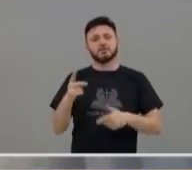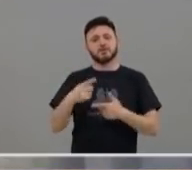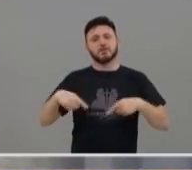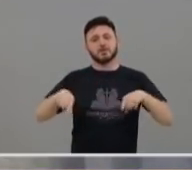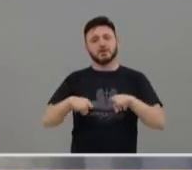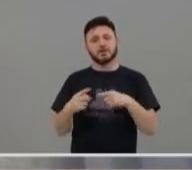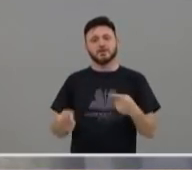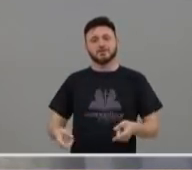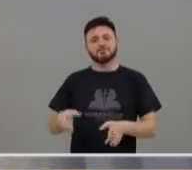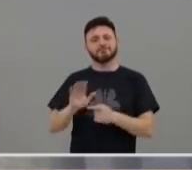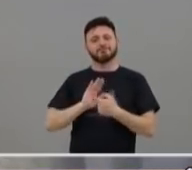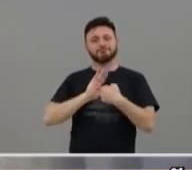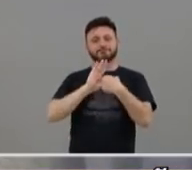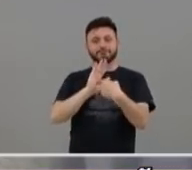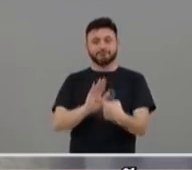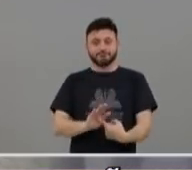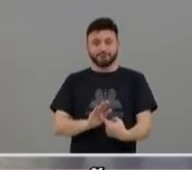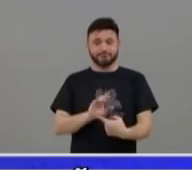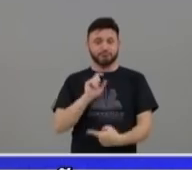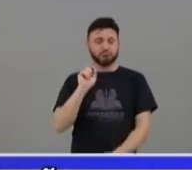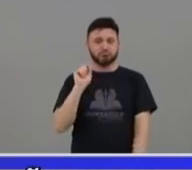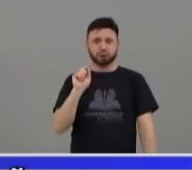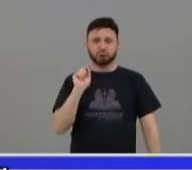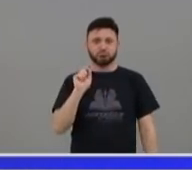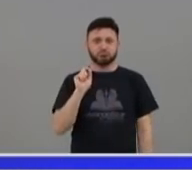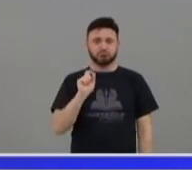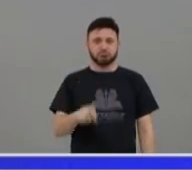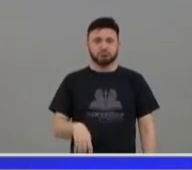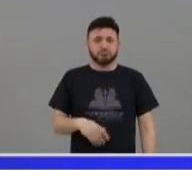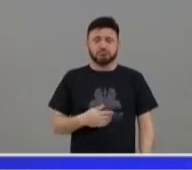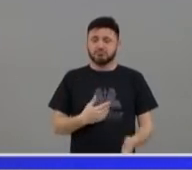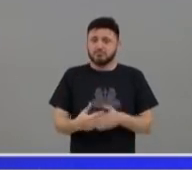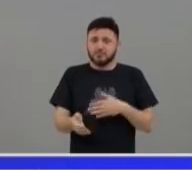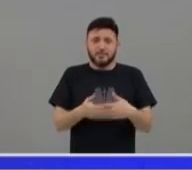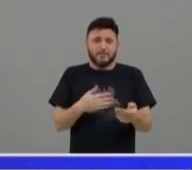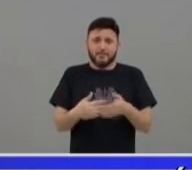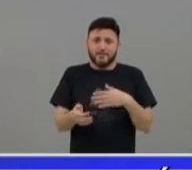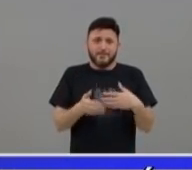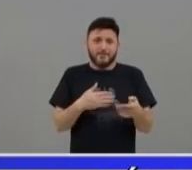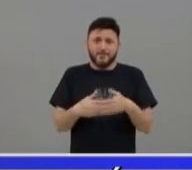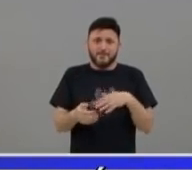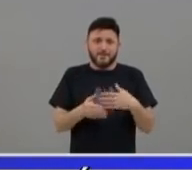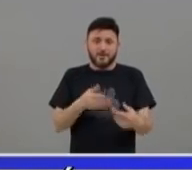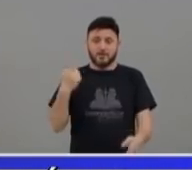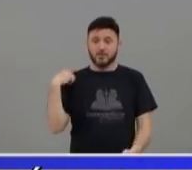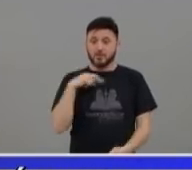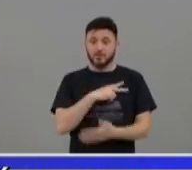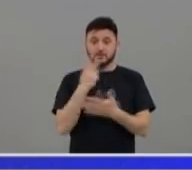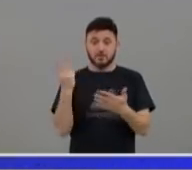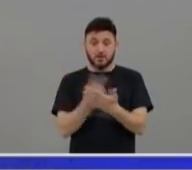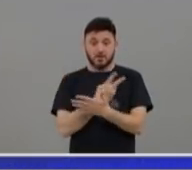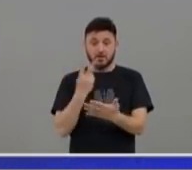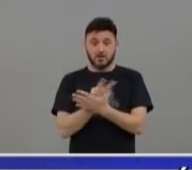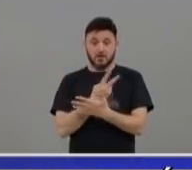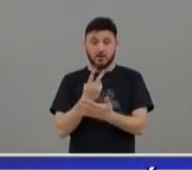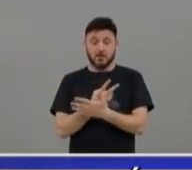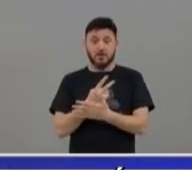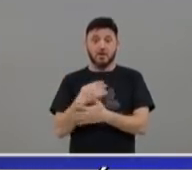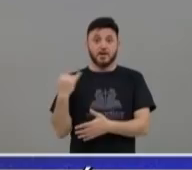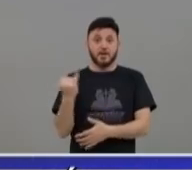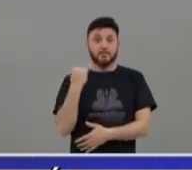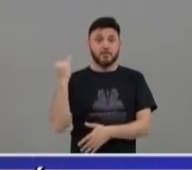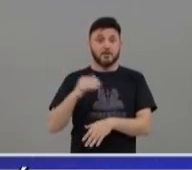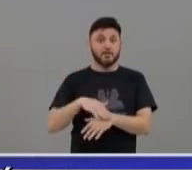para mim e para você que não importa o nosso erro, o que importa é a